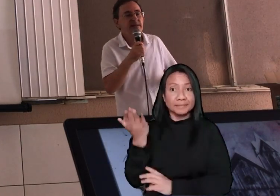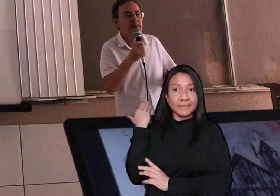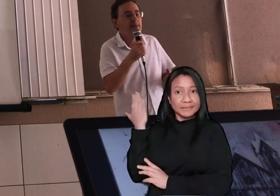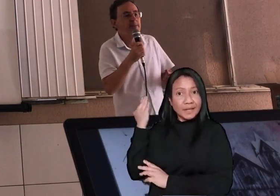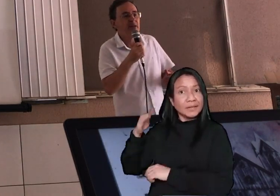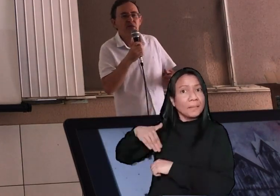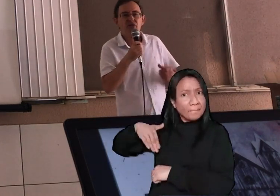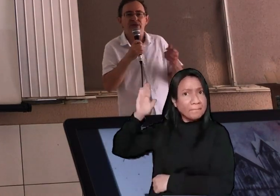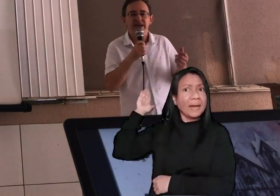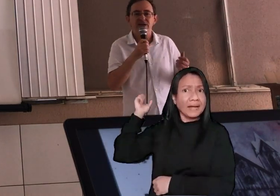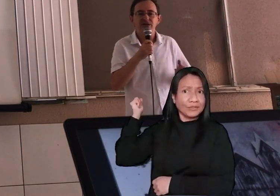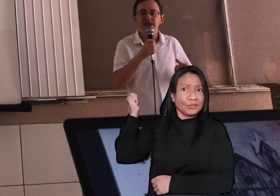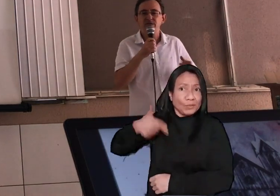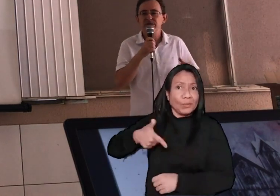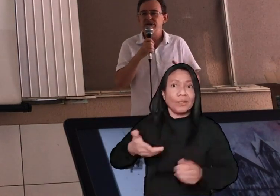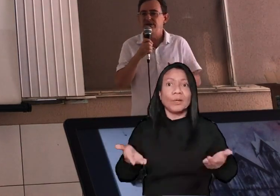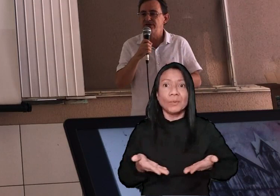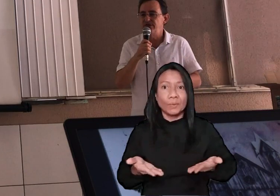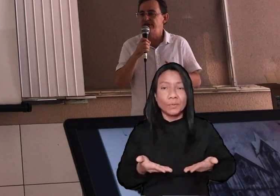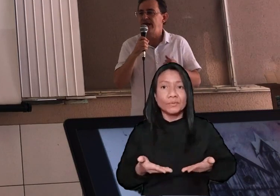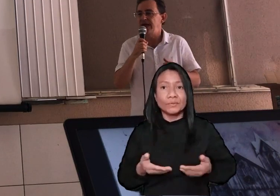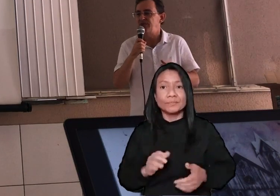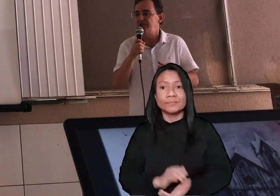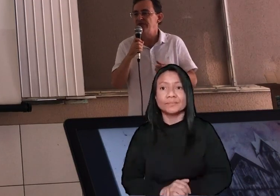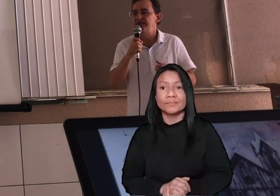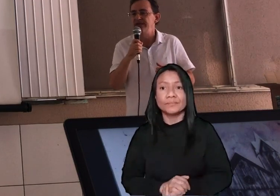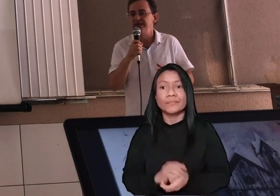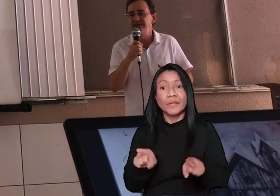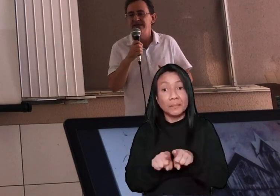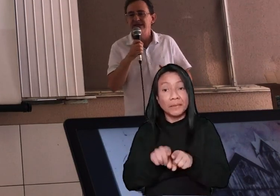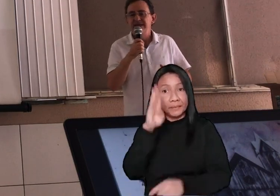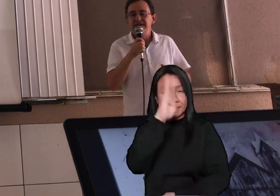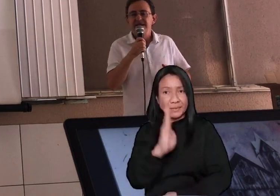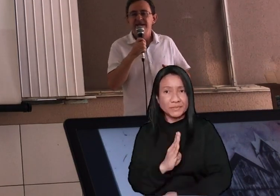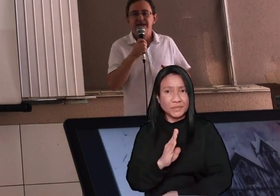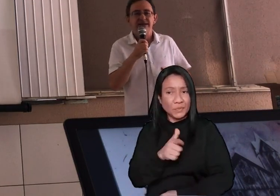também. Então, o Frei gostava muito de ouvir rádio à noite.